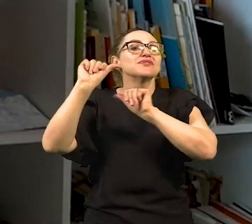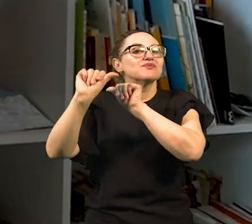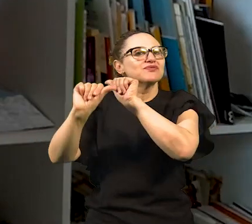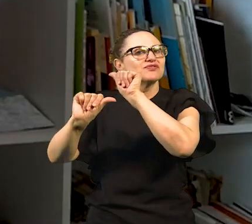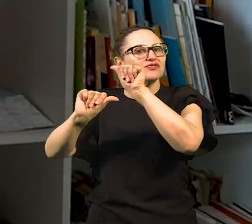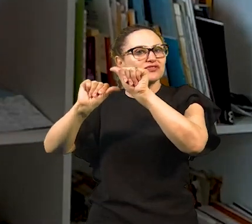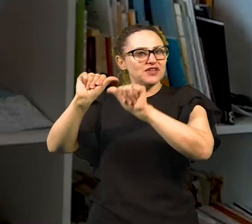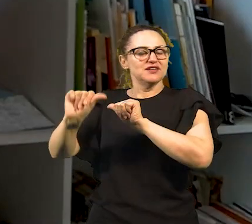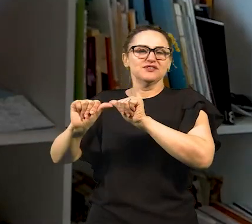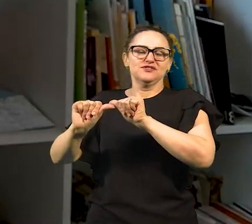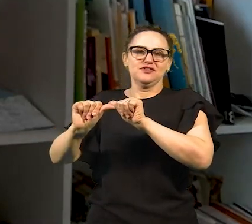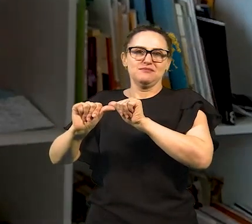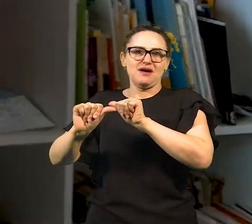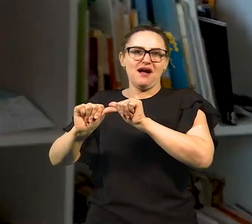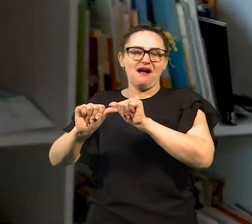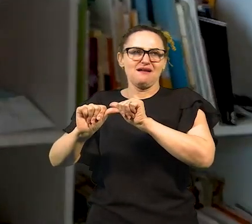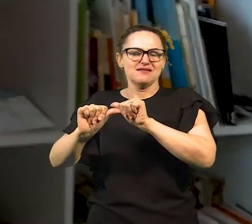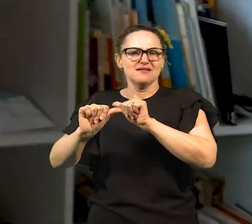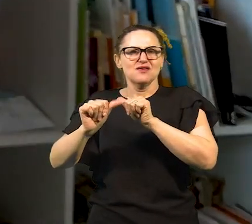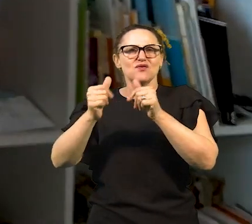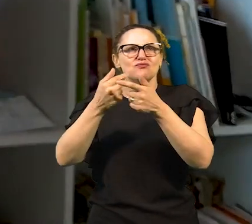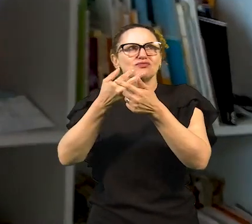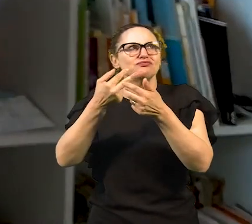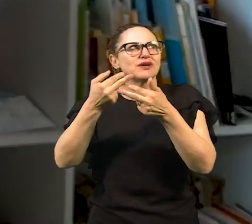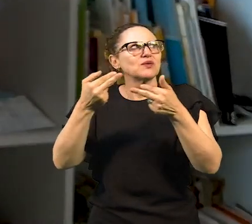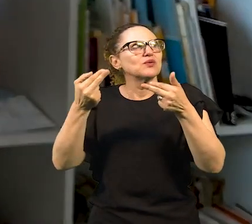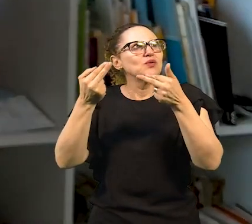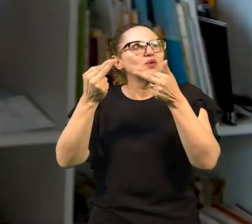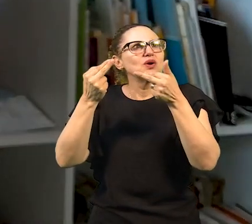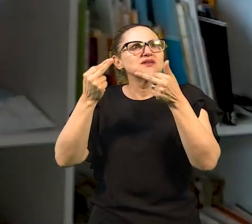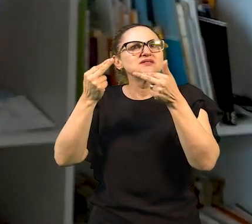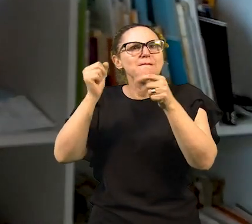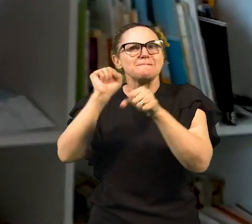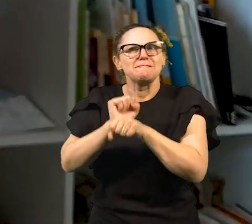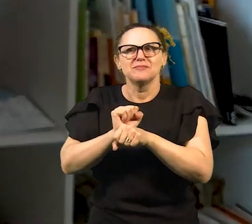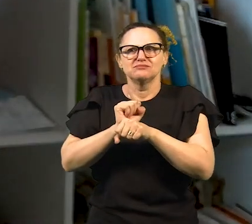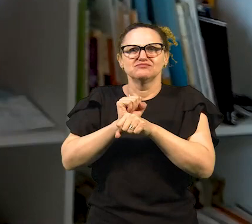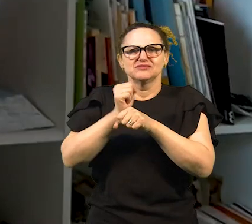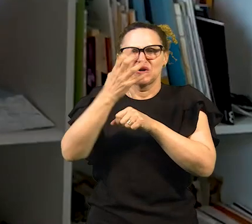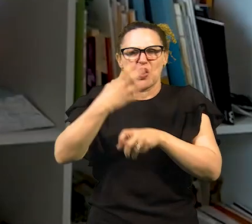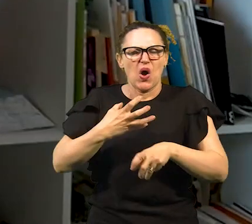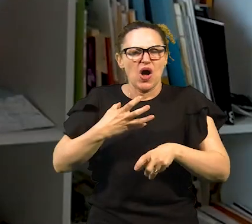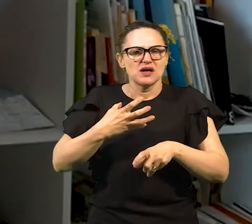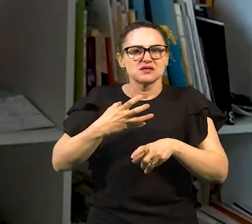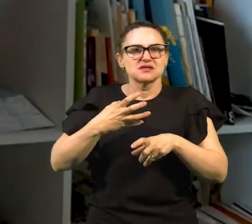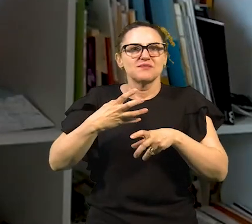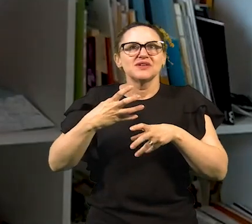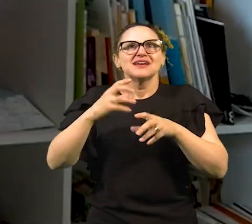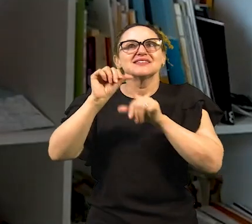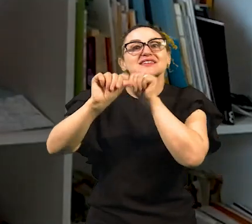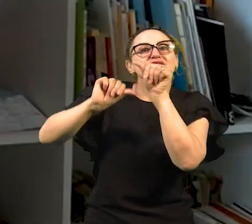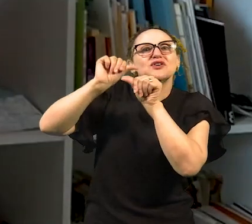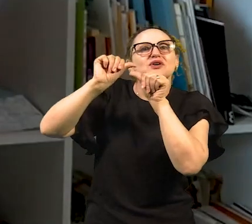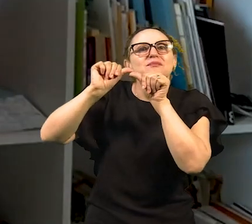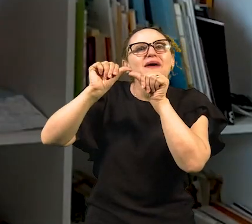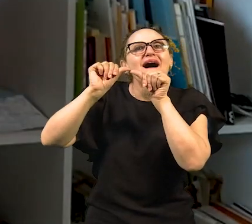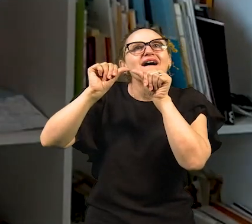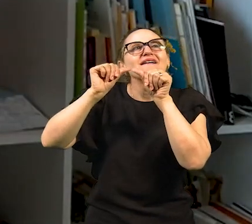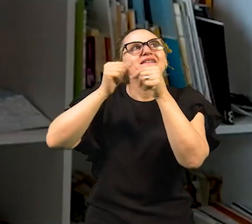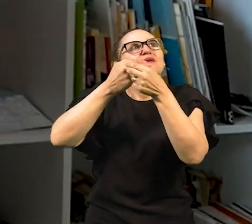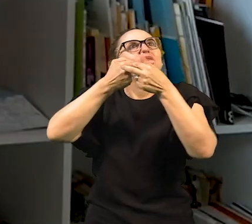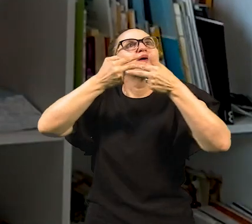algo bruto, digamos assim, em algo perfeito, né? E o poeta, nessa profissão de fé, ele